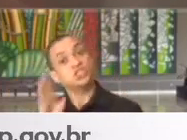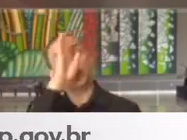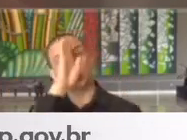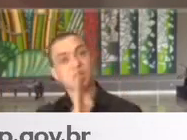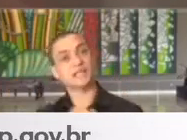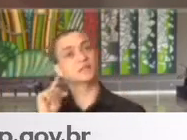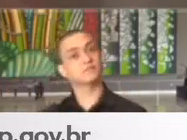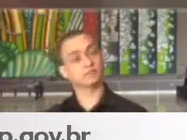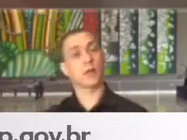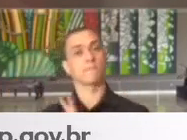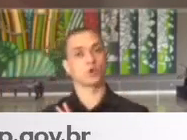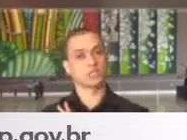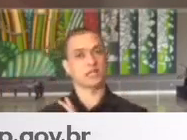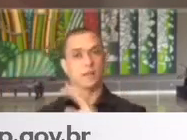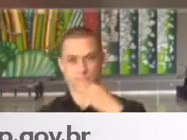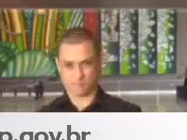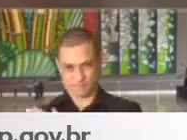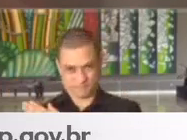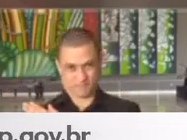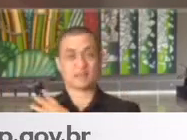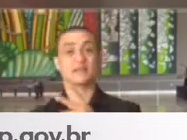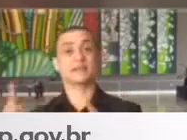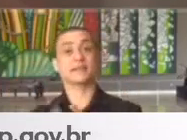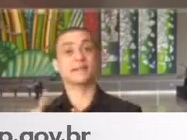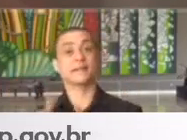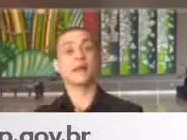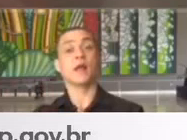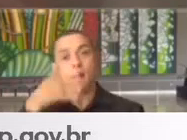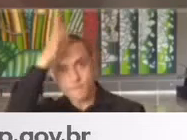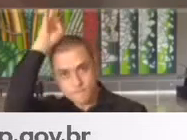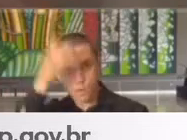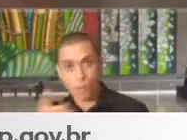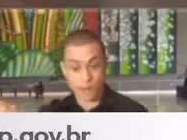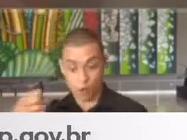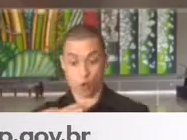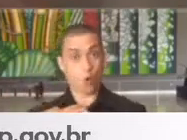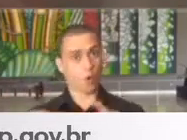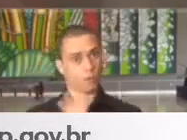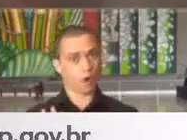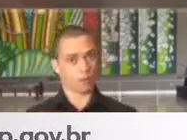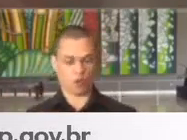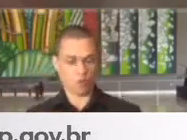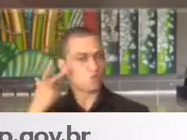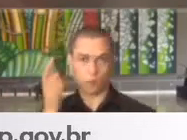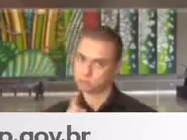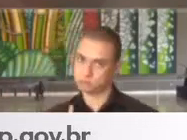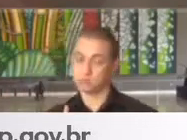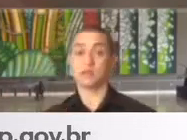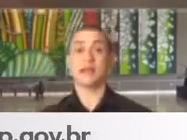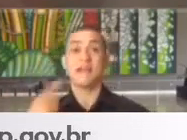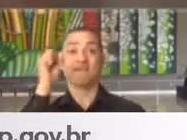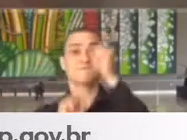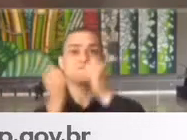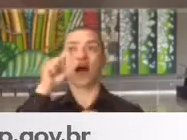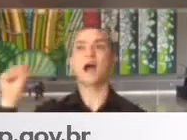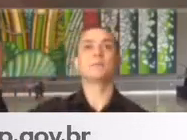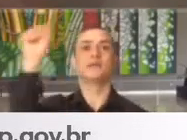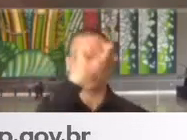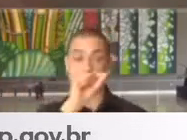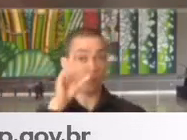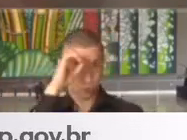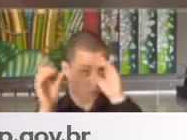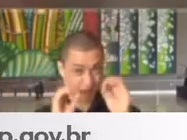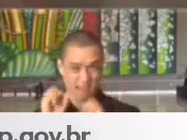gratuito aos policiais militares e aos bombeiros fardados. Fábricas, para que não haja nenhuma dúvida também, todas